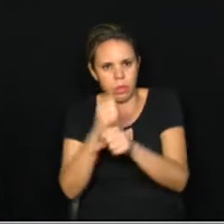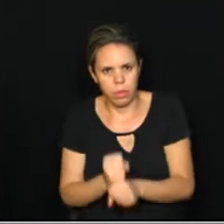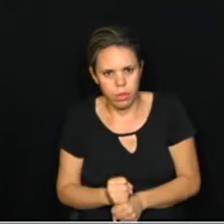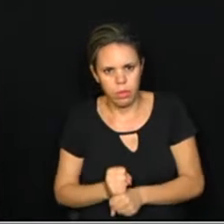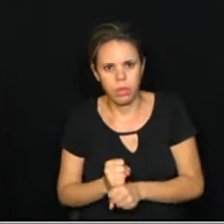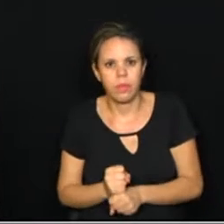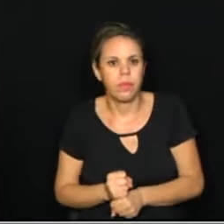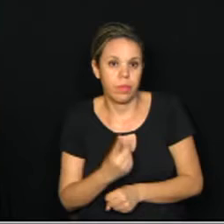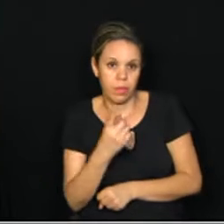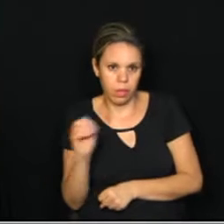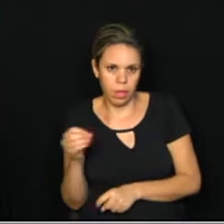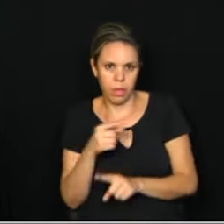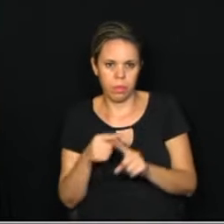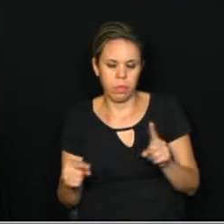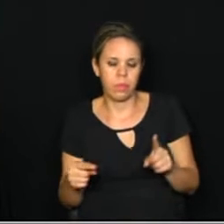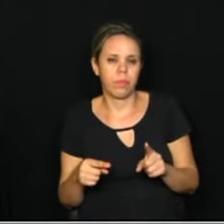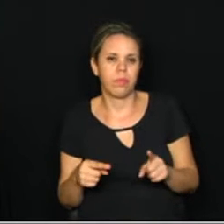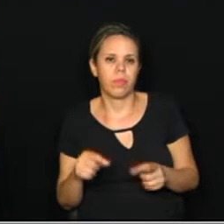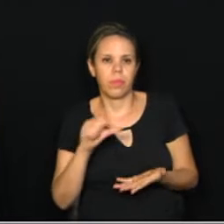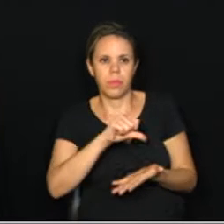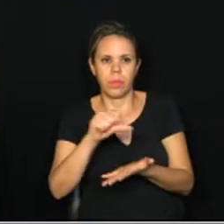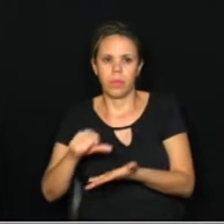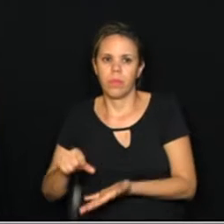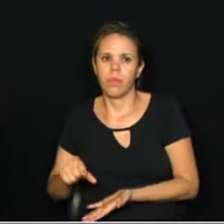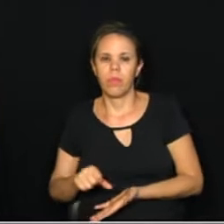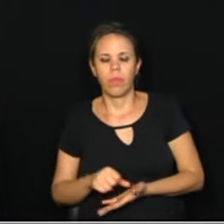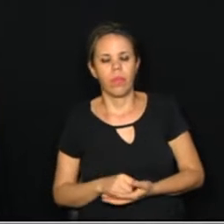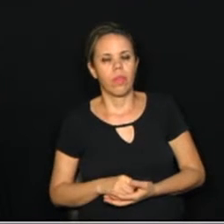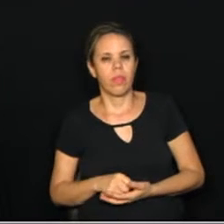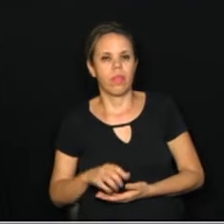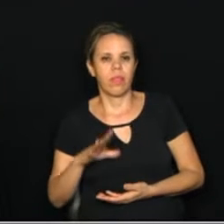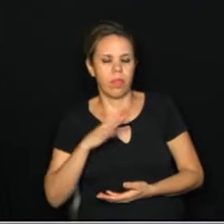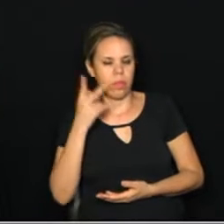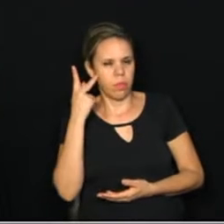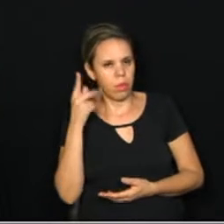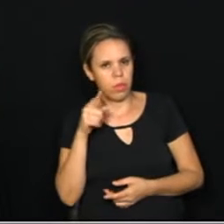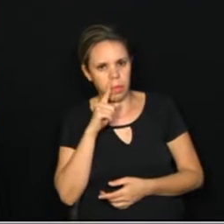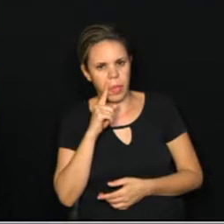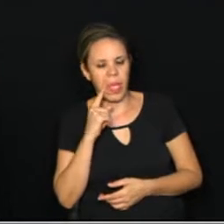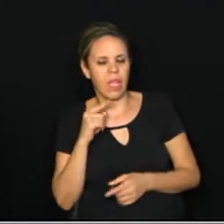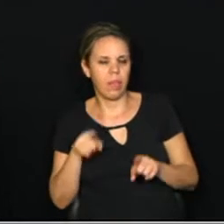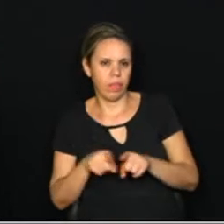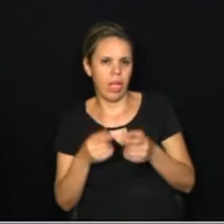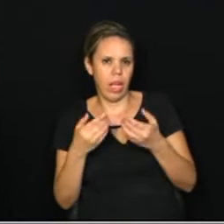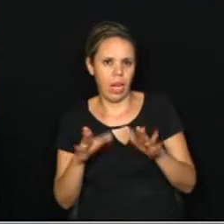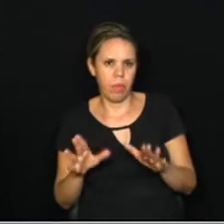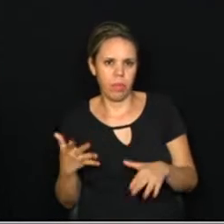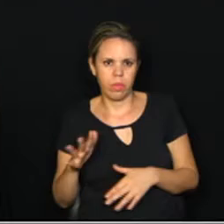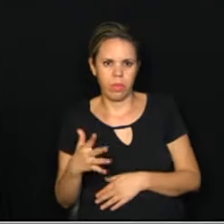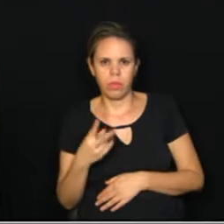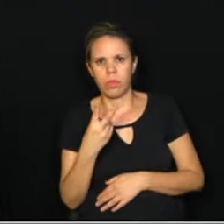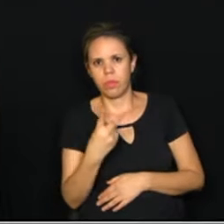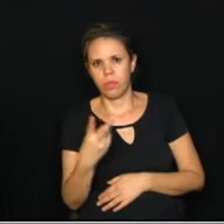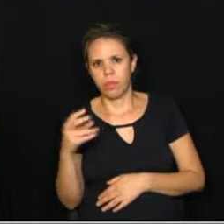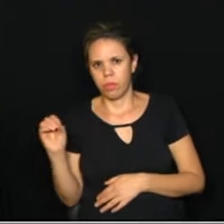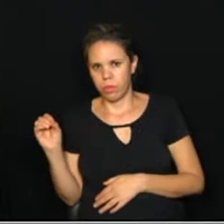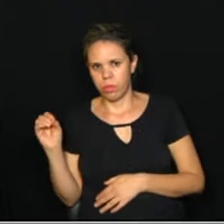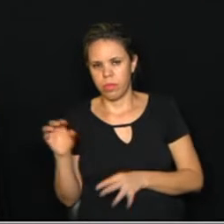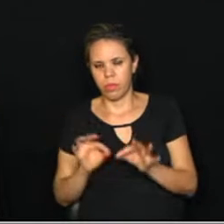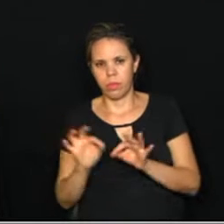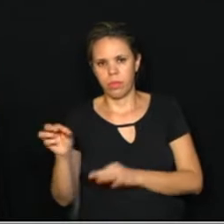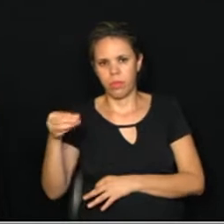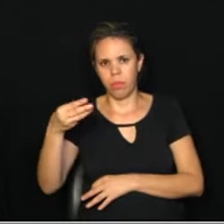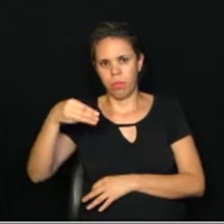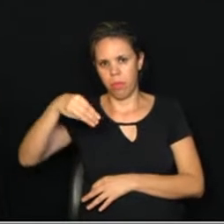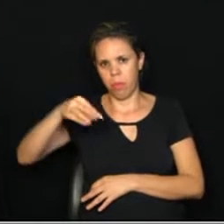PCJ. E para a região metropolitana de São Paulo, por meio da transposição, né, está sendo liberado hoje em torno de 20 metros